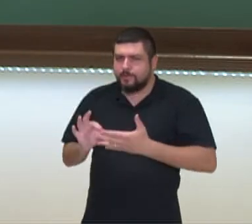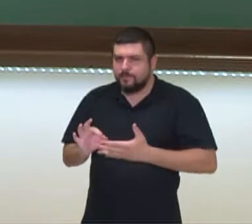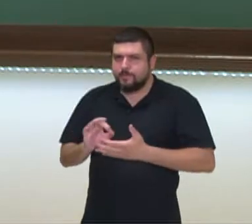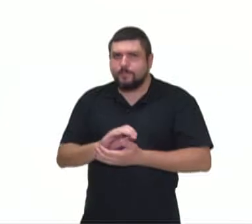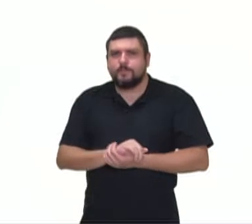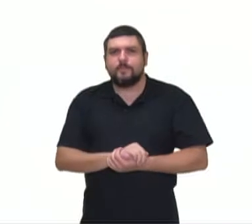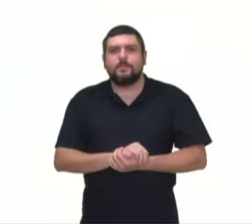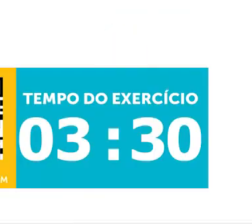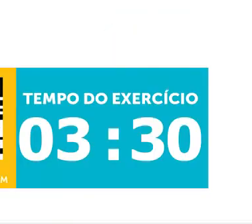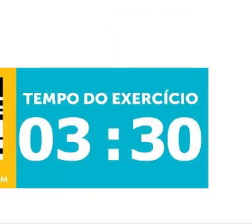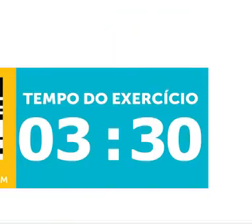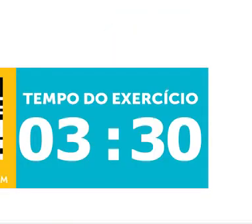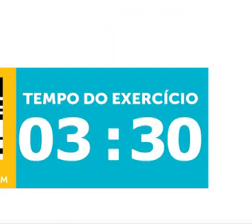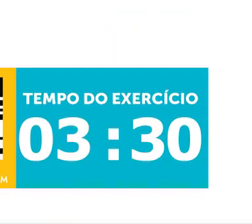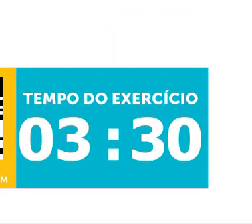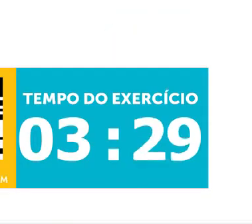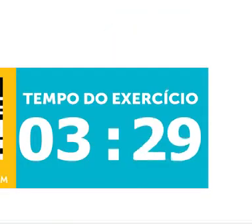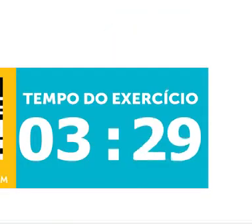verificar.